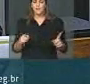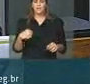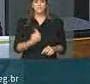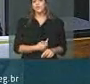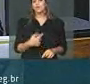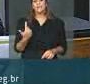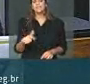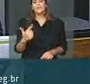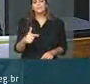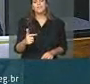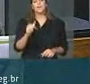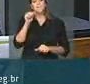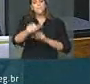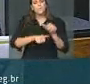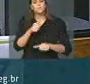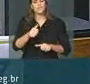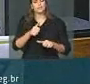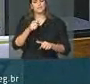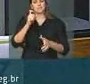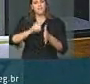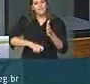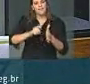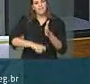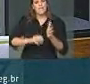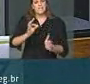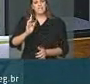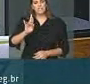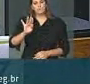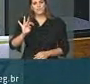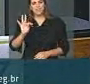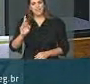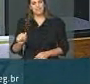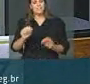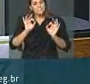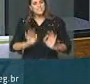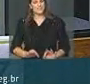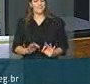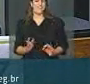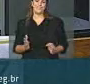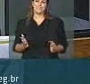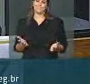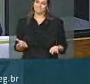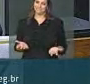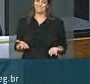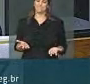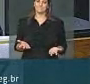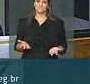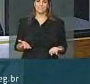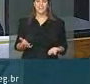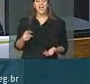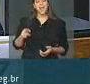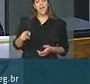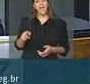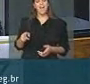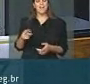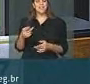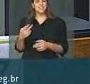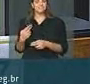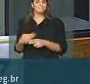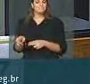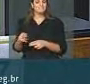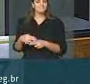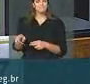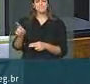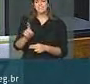uma reforma tributária fiscal que mereça o nome? Sutilmente, pela não correção das